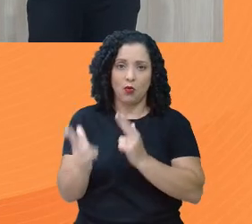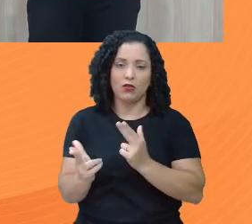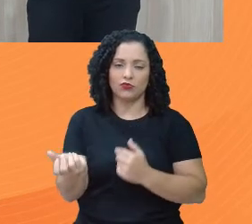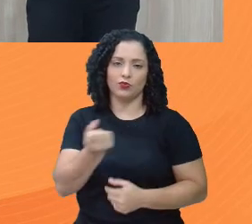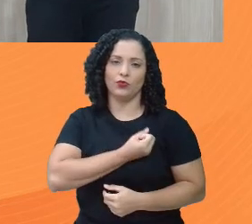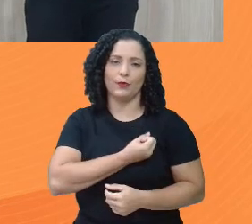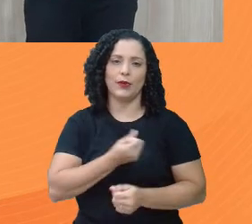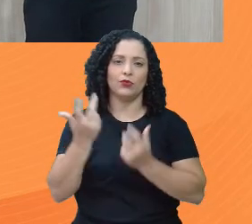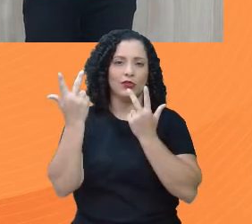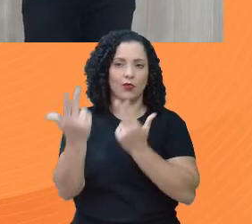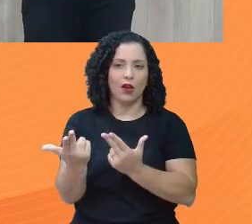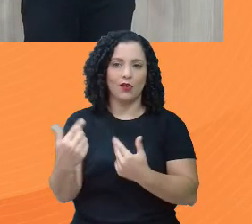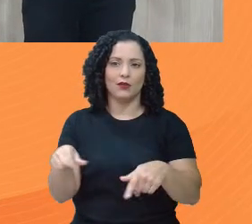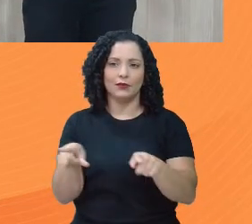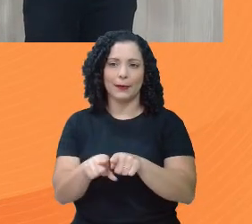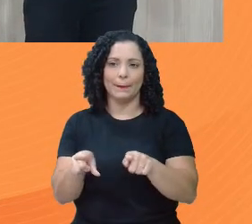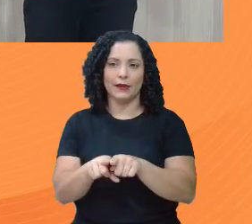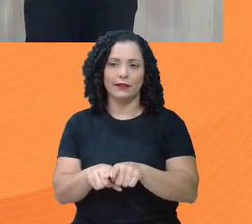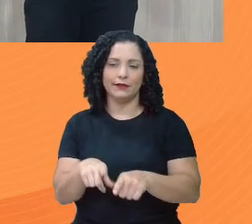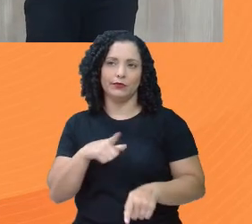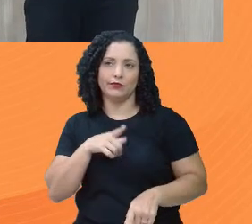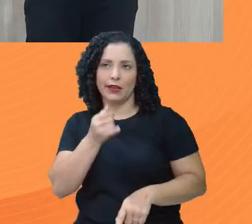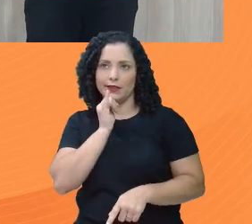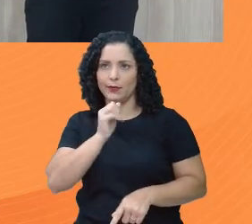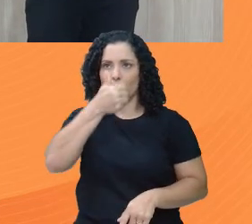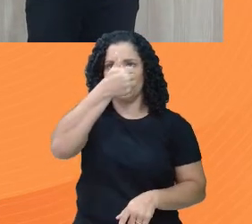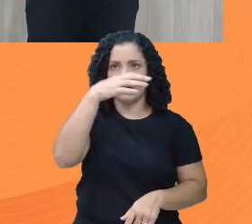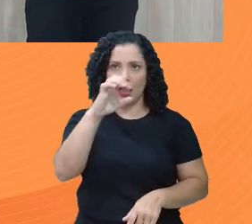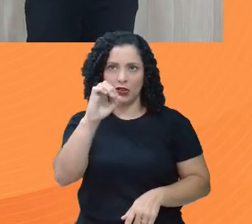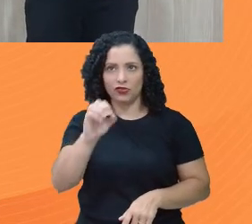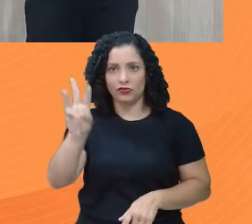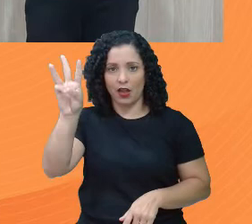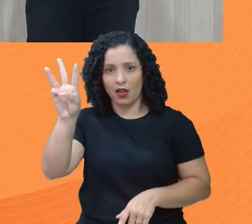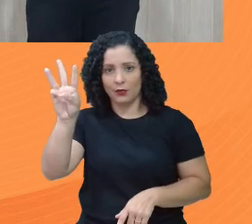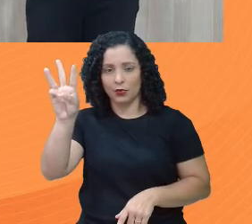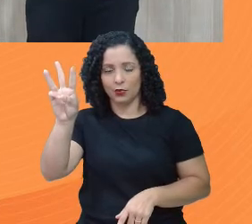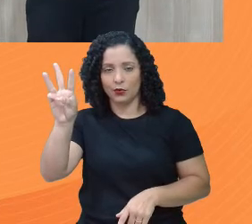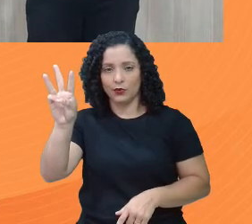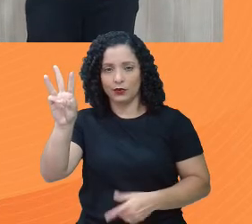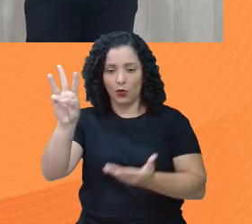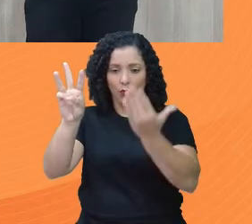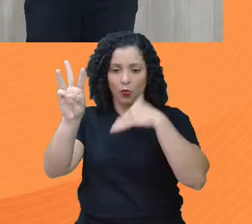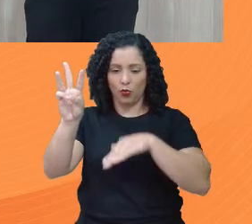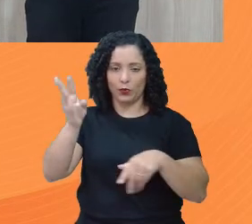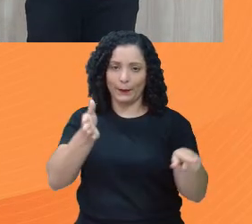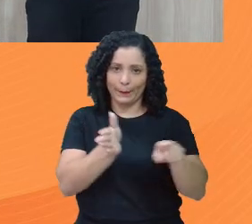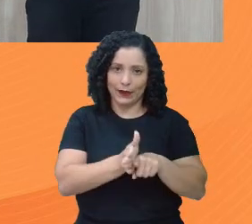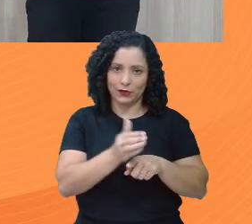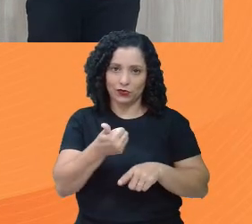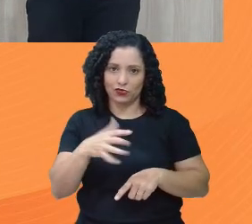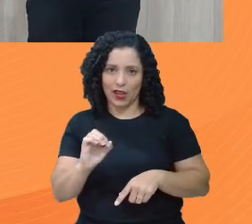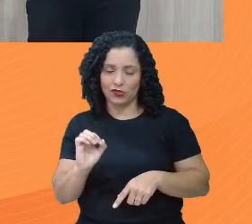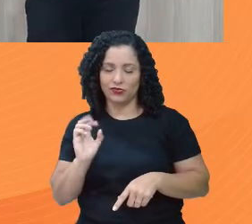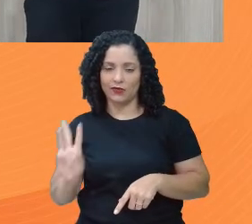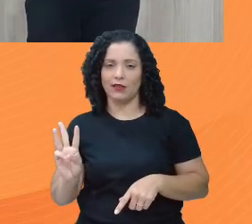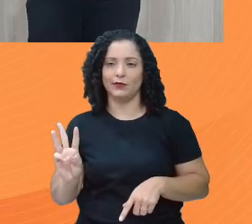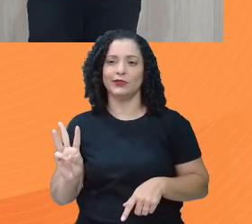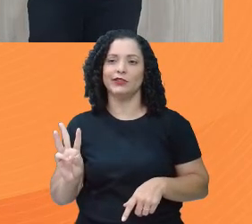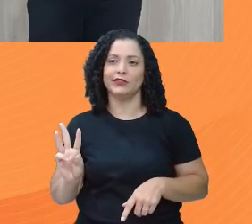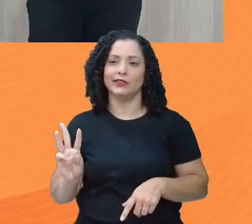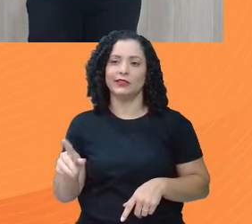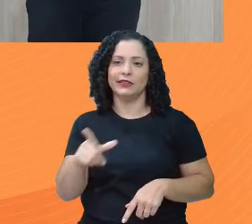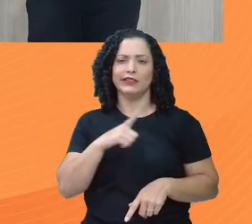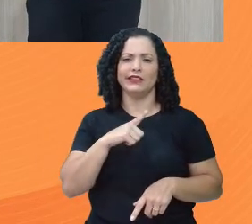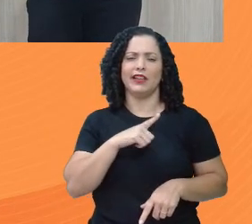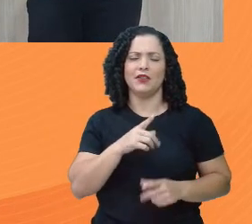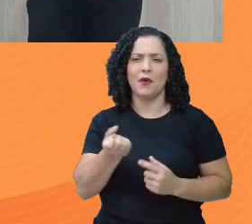também. Então, se eu tenho 10w, qual é o simétrico de 10w? Menos 10w, certo? Se eu